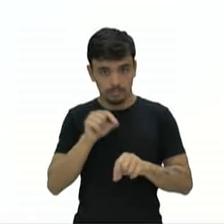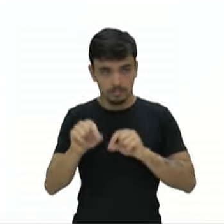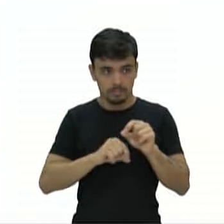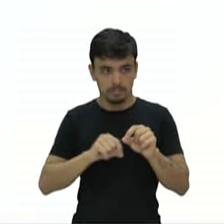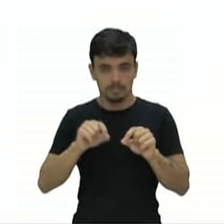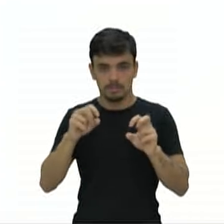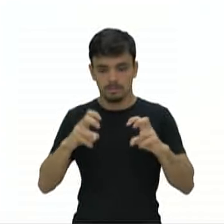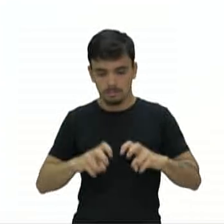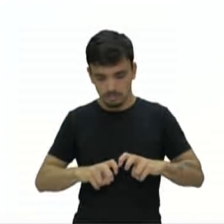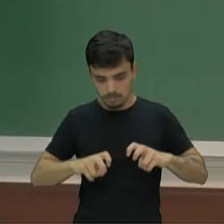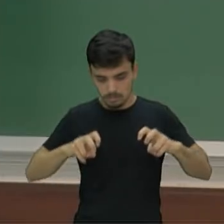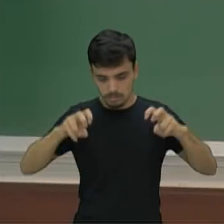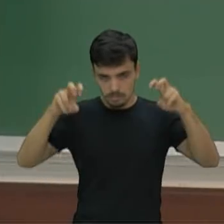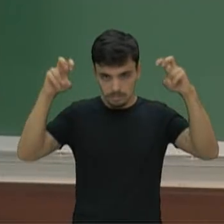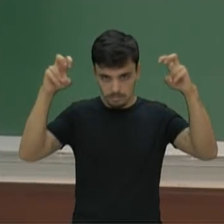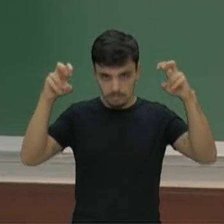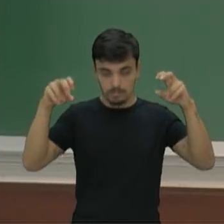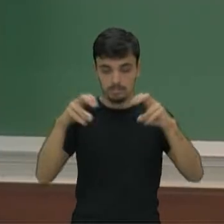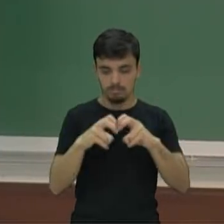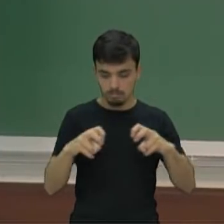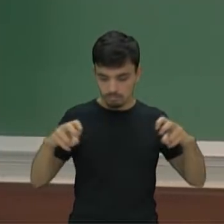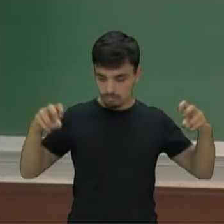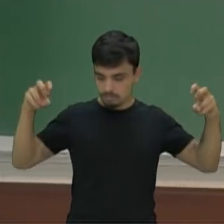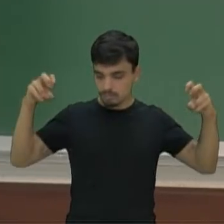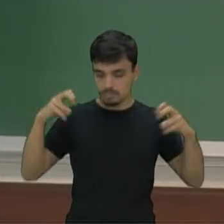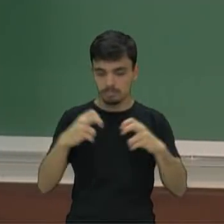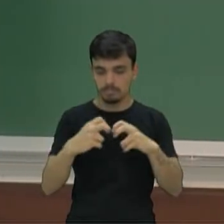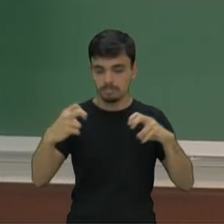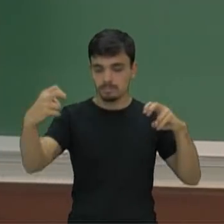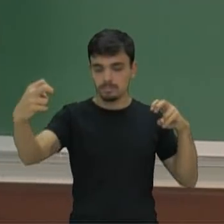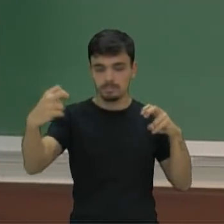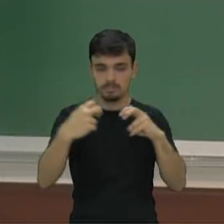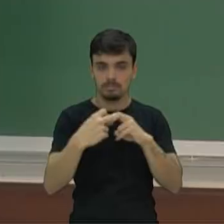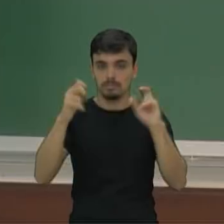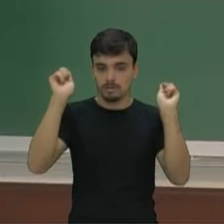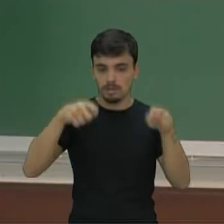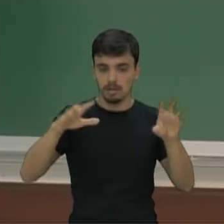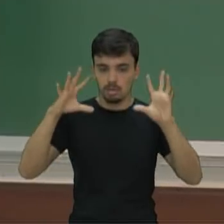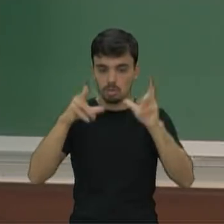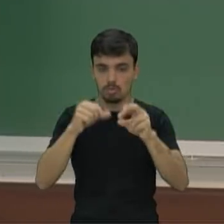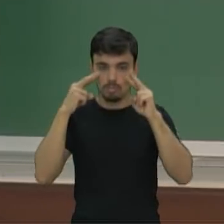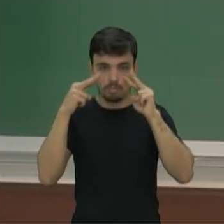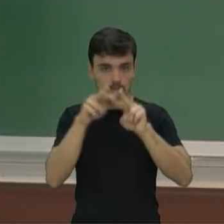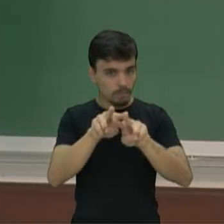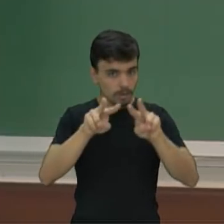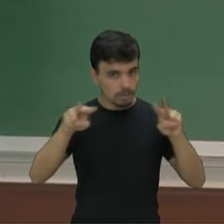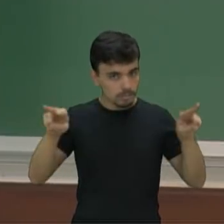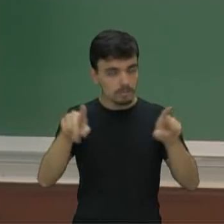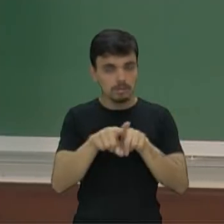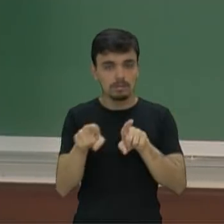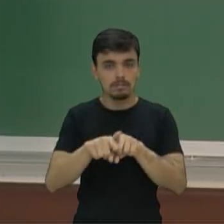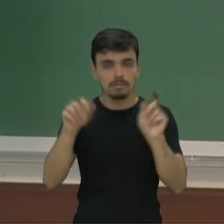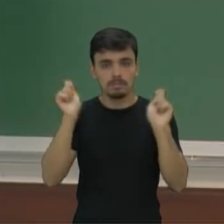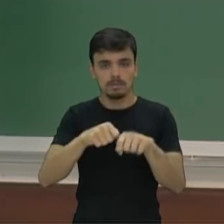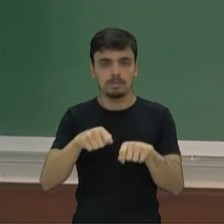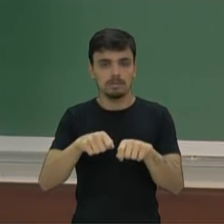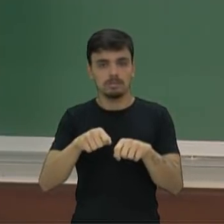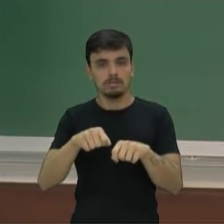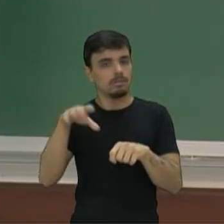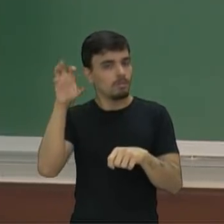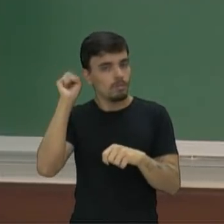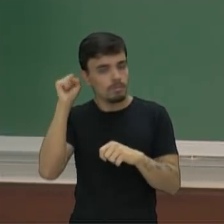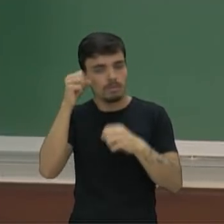ou seja, crescendo. Tanto para ninguém ficar na frente uma da outra, para todos enxergarem, como também por uma questão acústica, para que o som fique